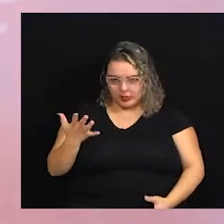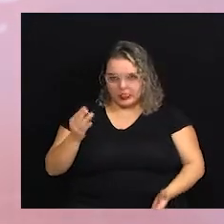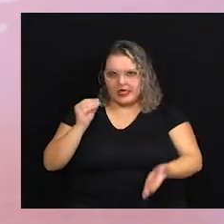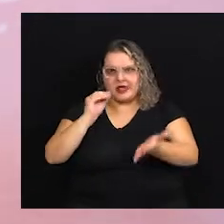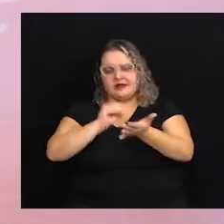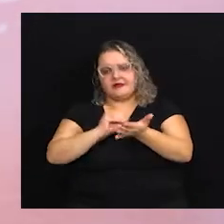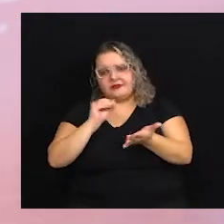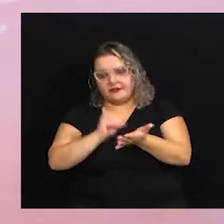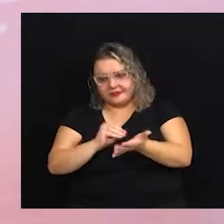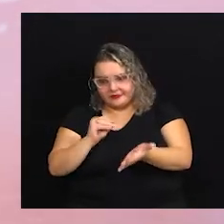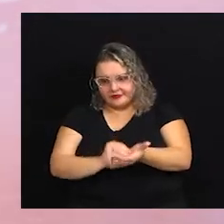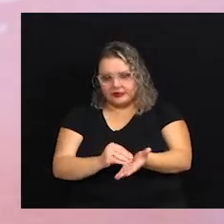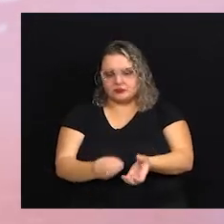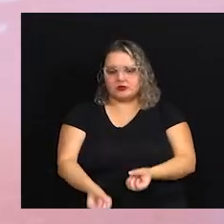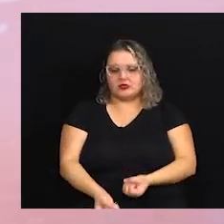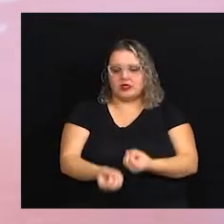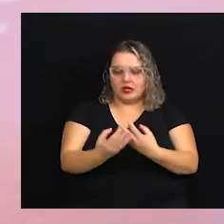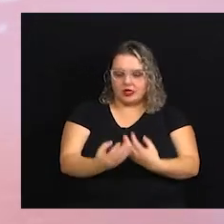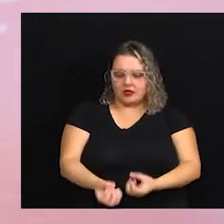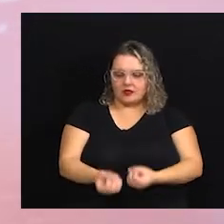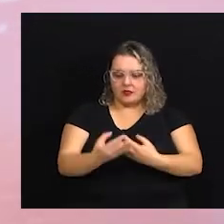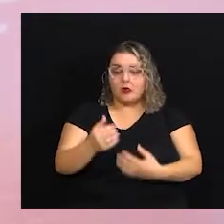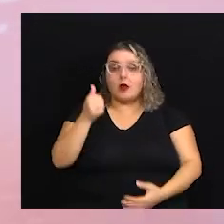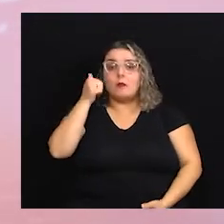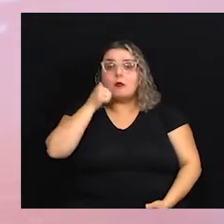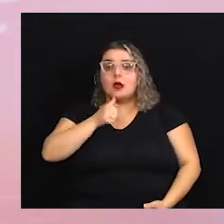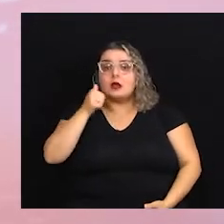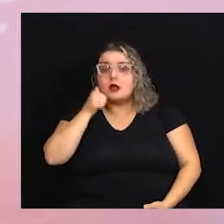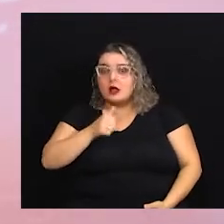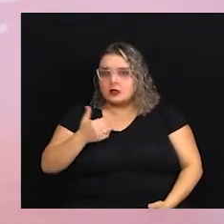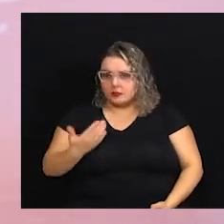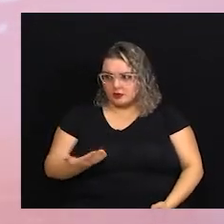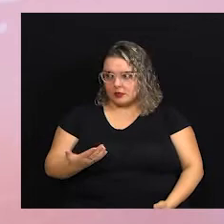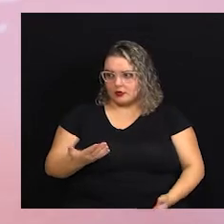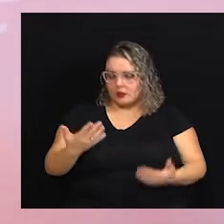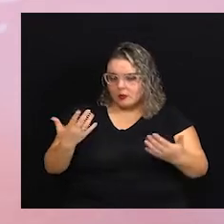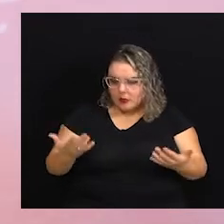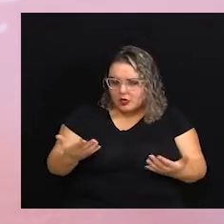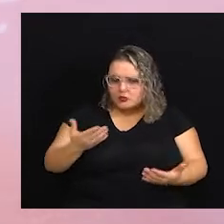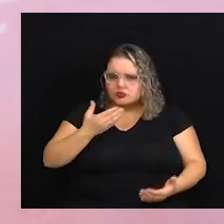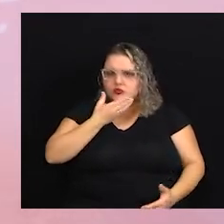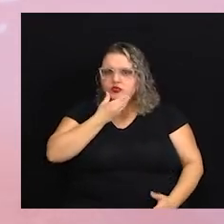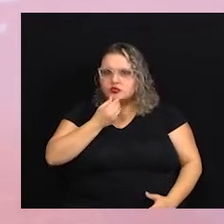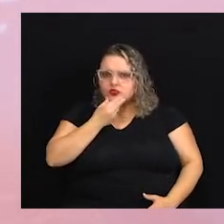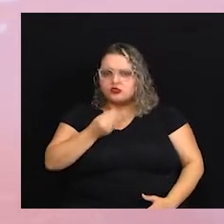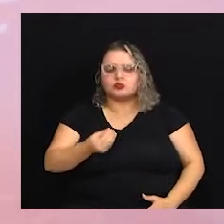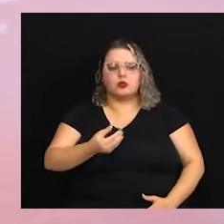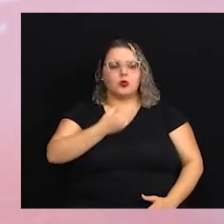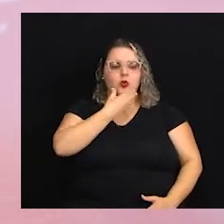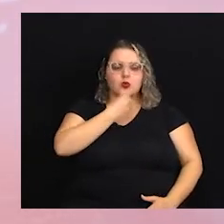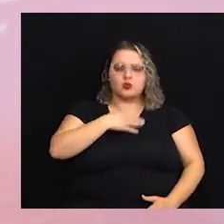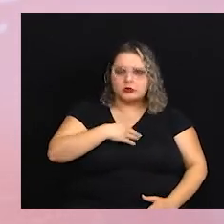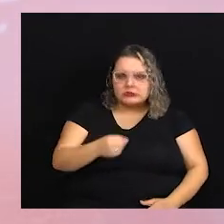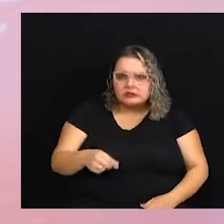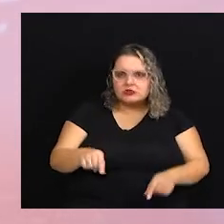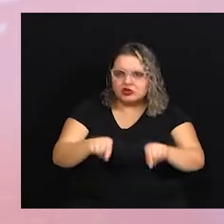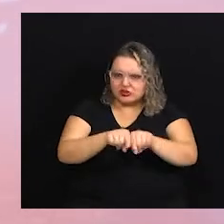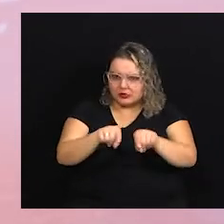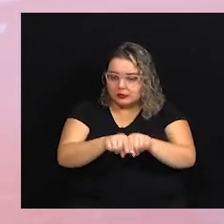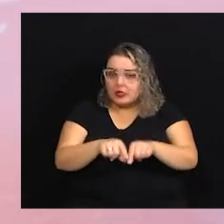ainda falta muita informação, né, para as mulheres, né? Mas os homens, os filhos,